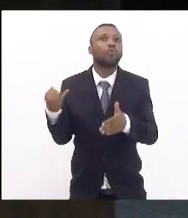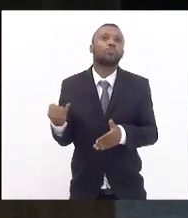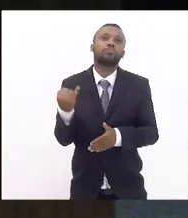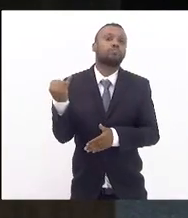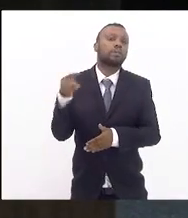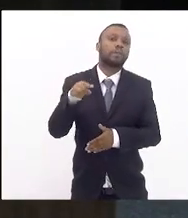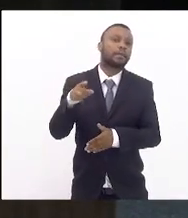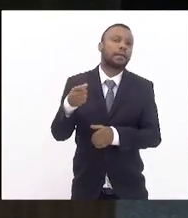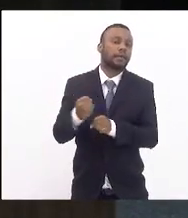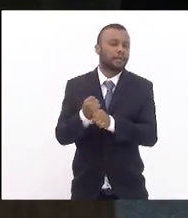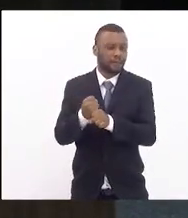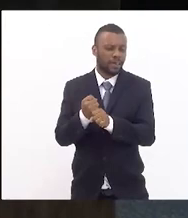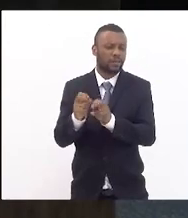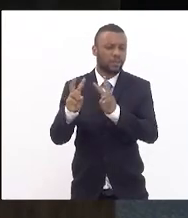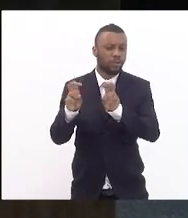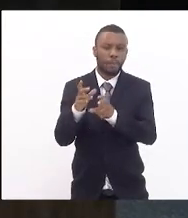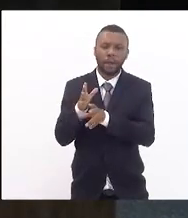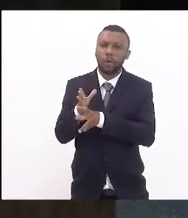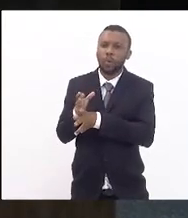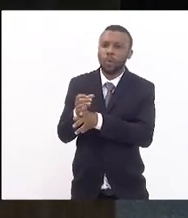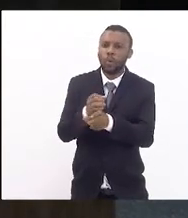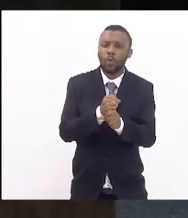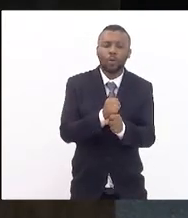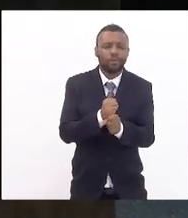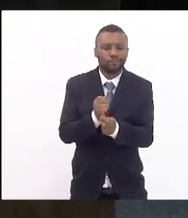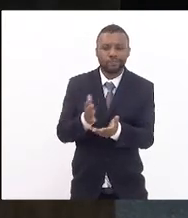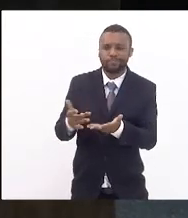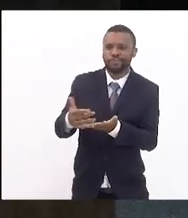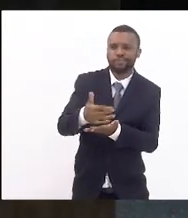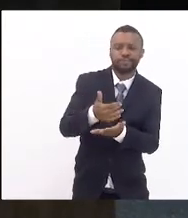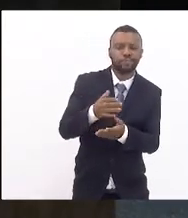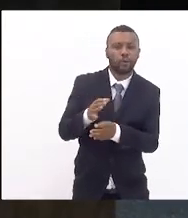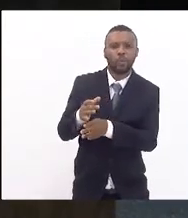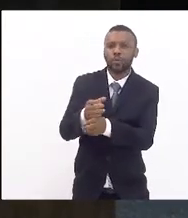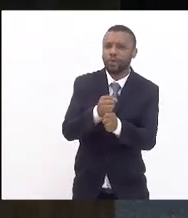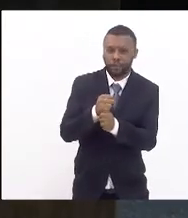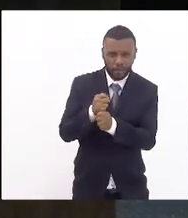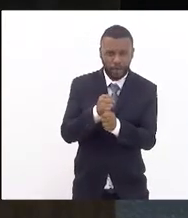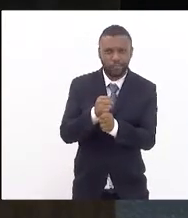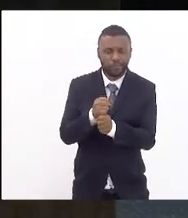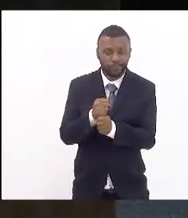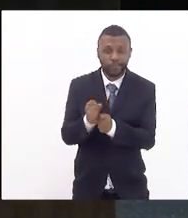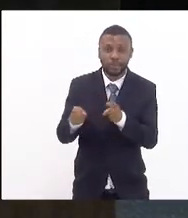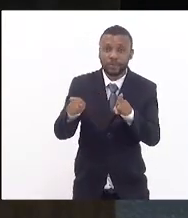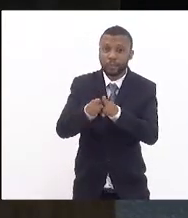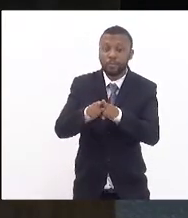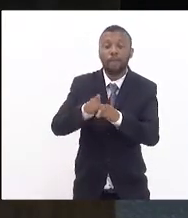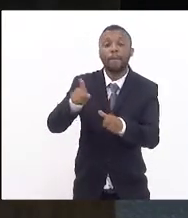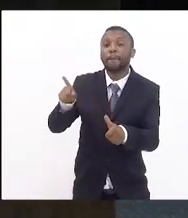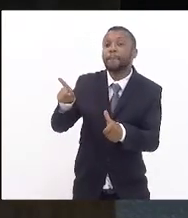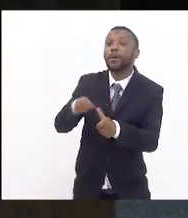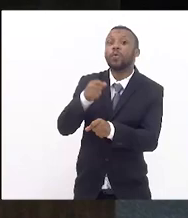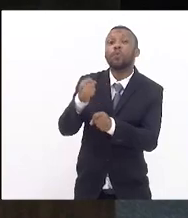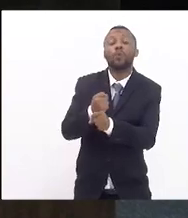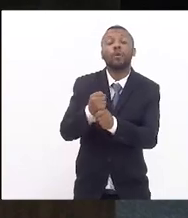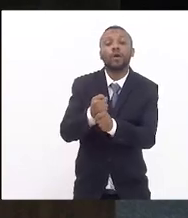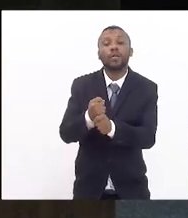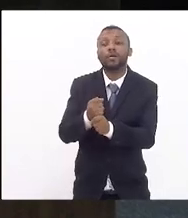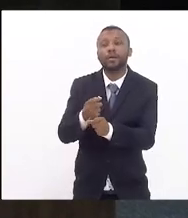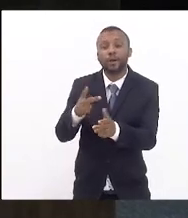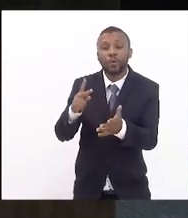relação às receitas brutas. E foi o ano também que houve a primeira subida